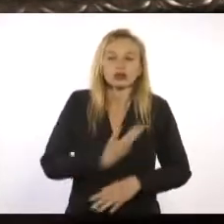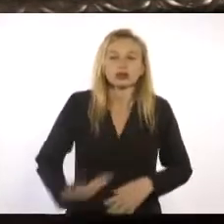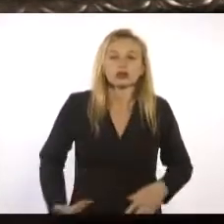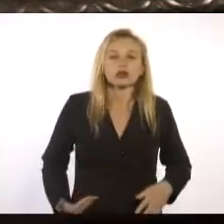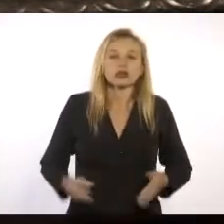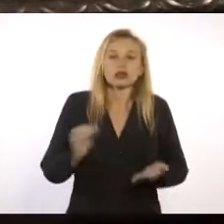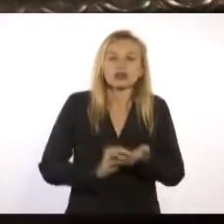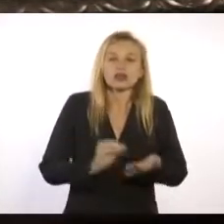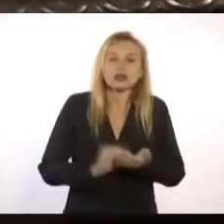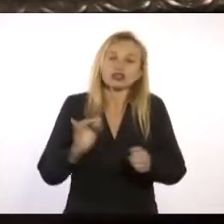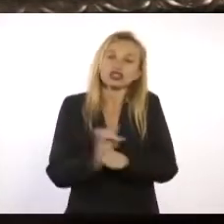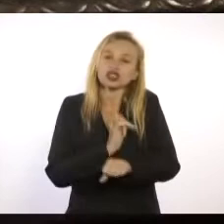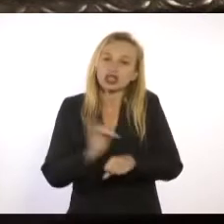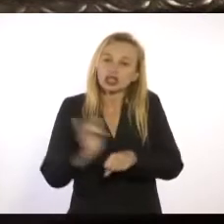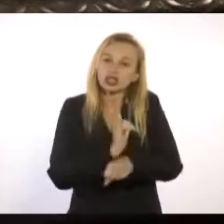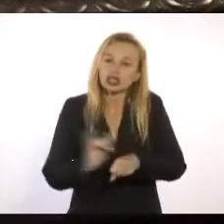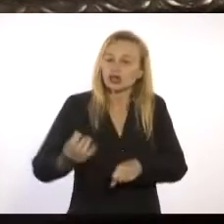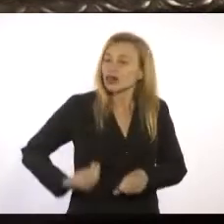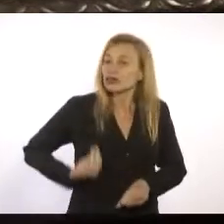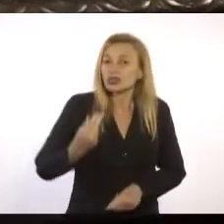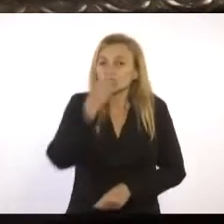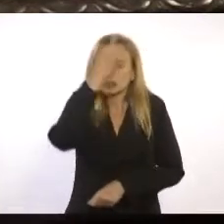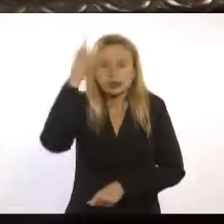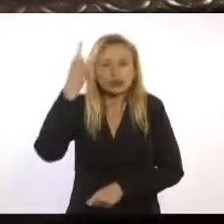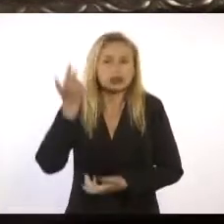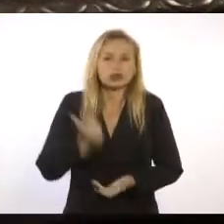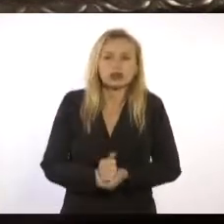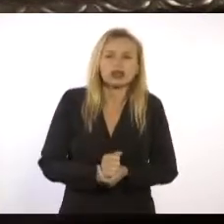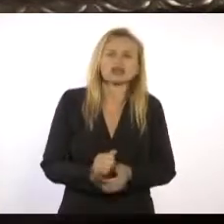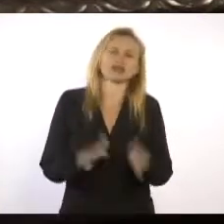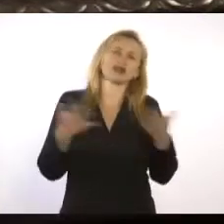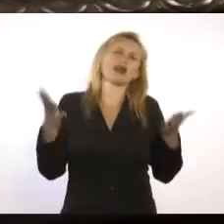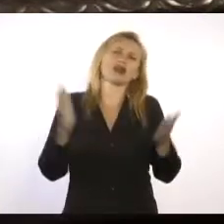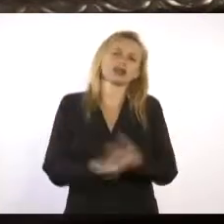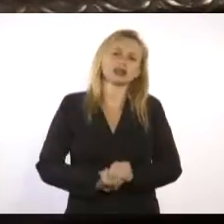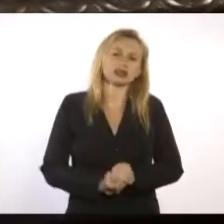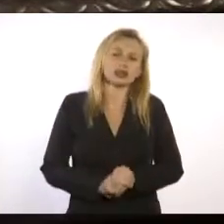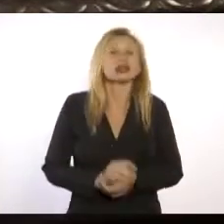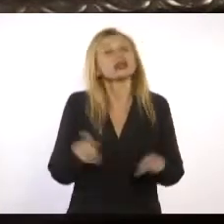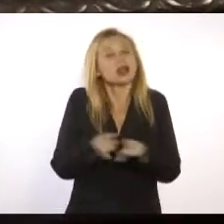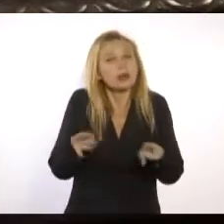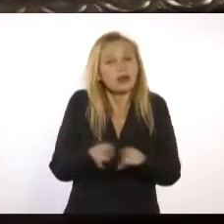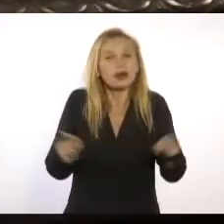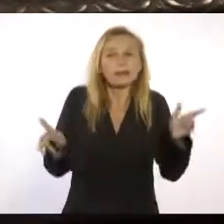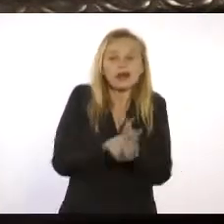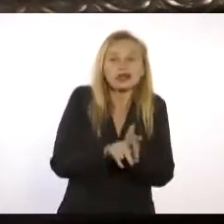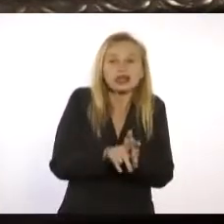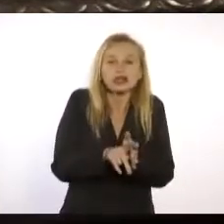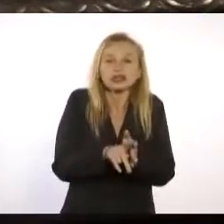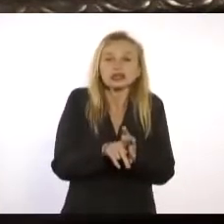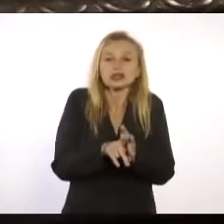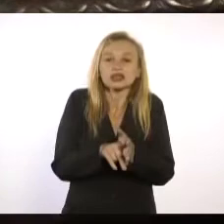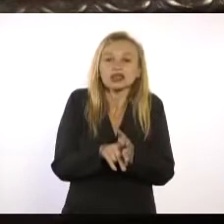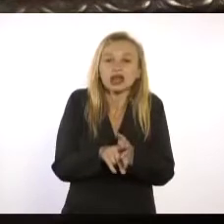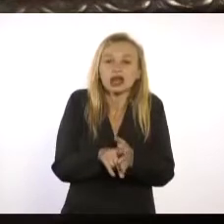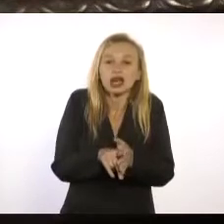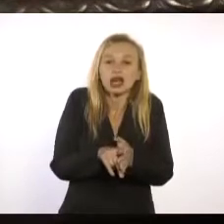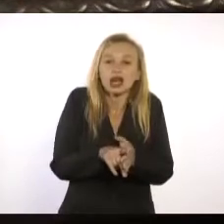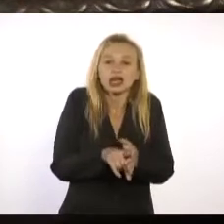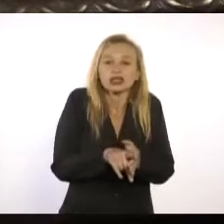em algo que tem a ver com a vida das pessoas. Mas é claro, isso também faz parte da lógica